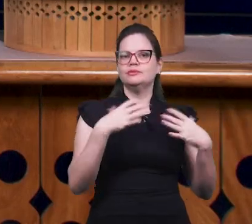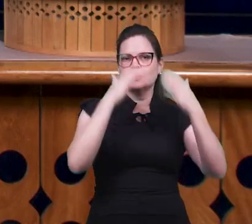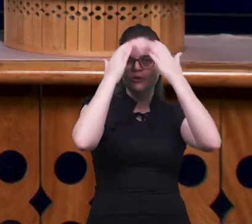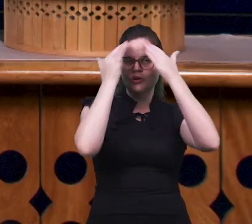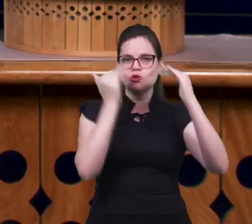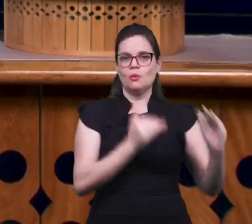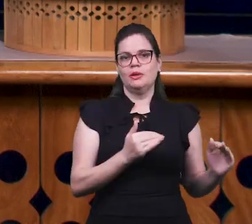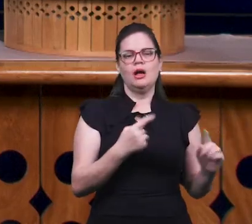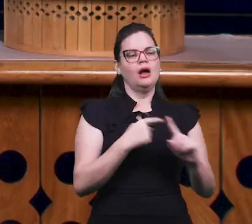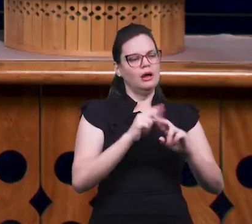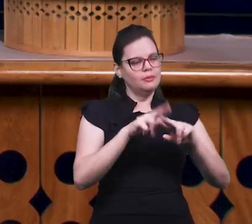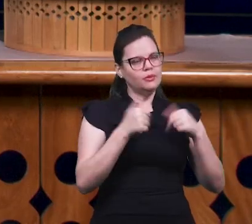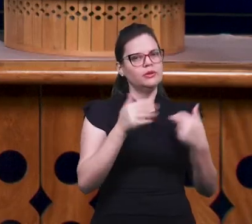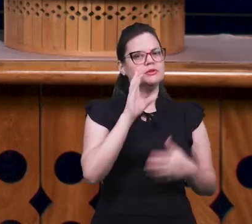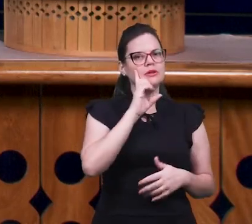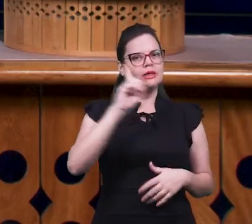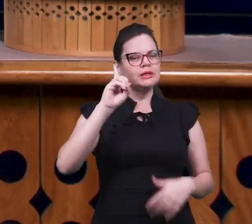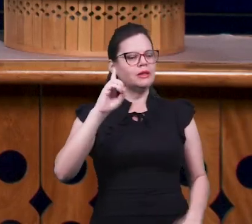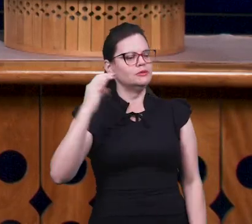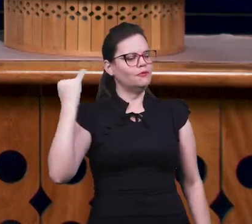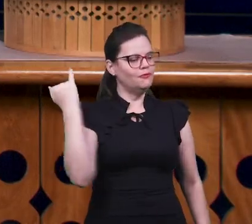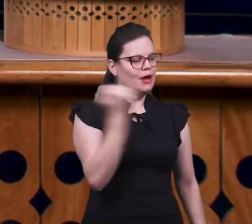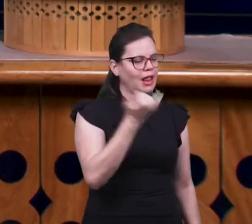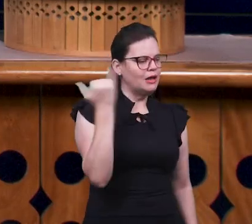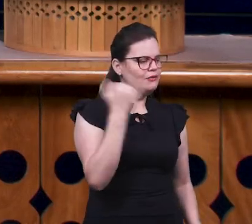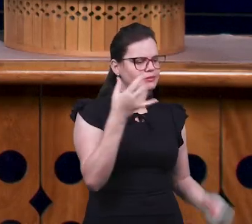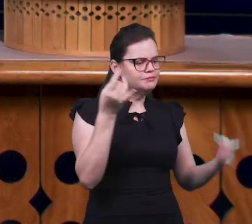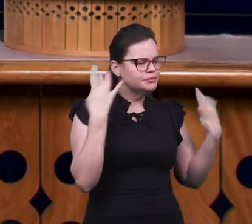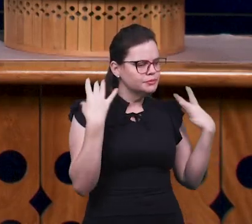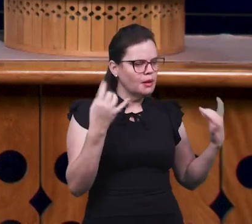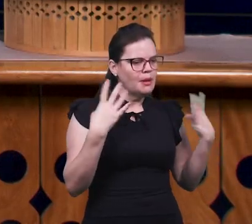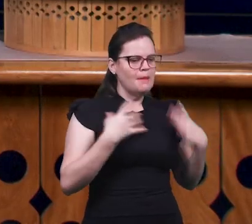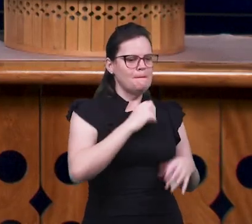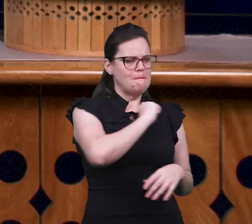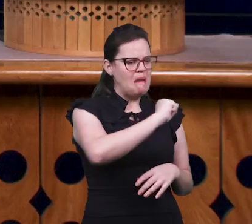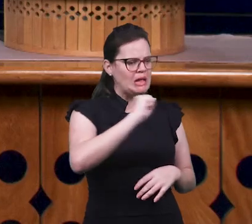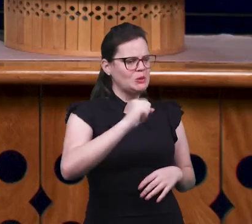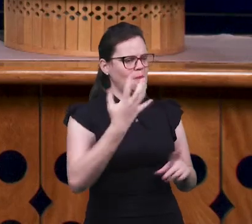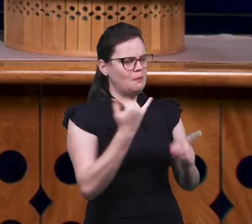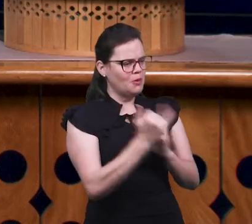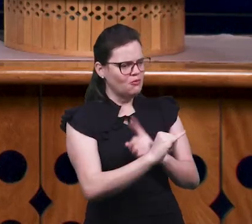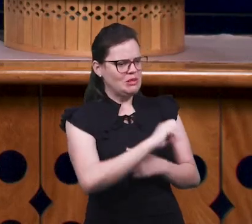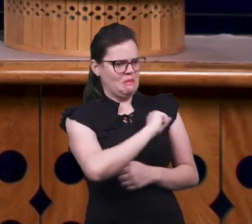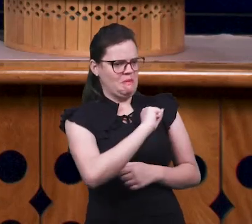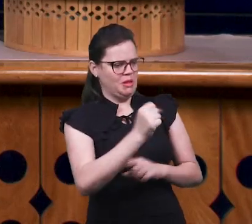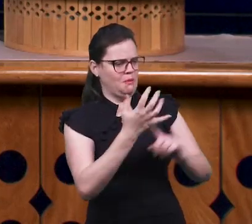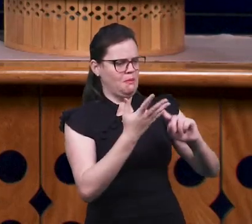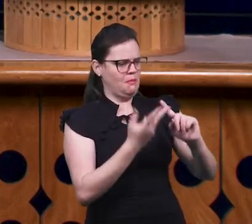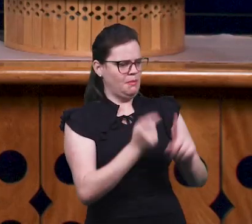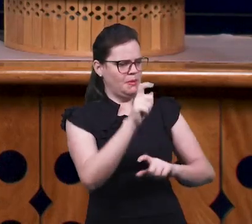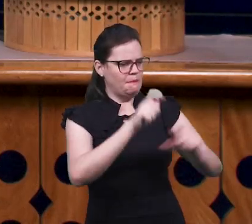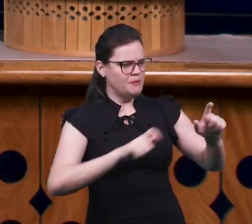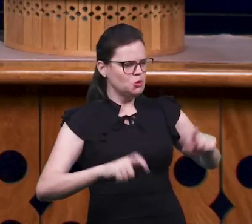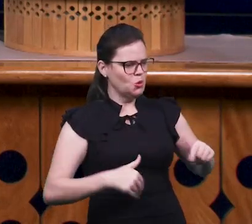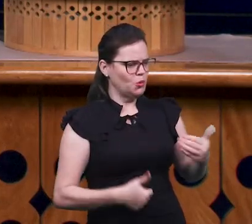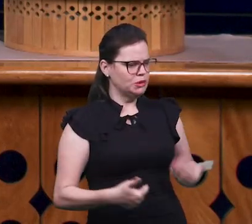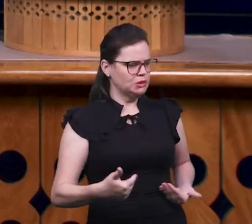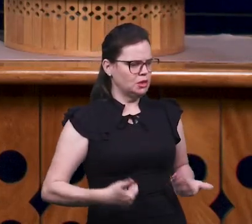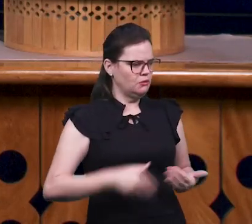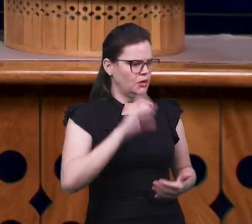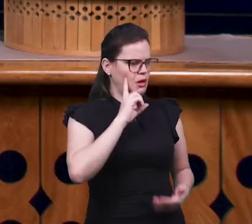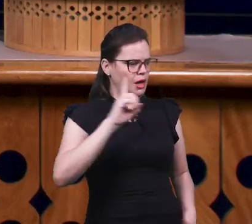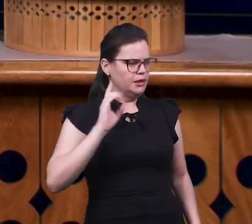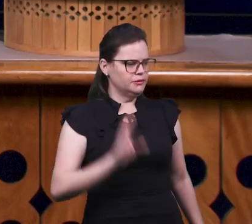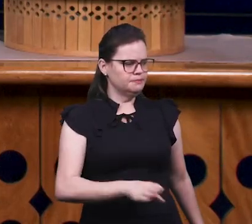Deus para de falar, de matar os profetas, desprezar os profetas, aí Deus parou de falar. Quando Deus parou de falar, naquela época do